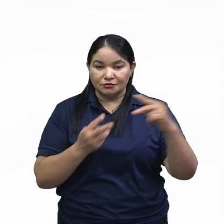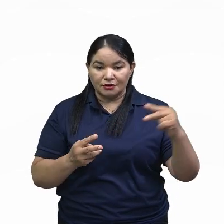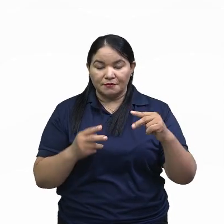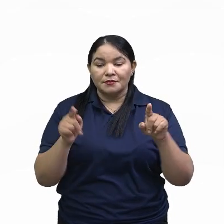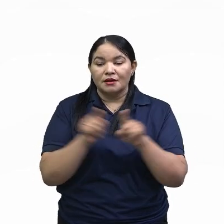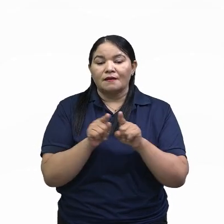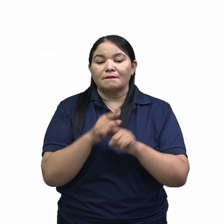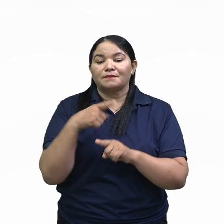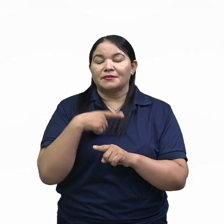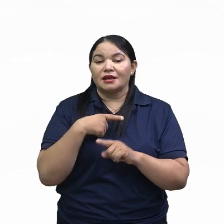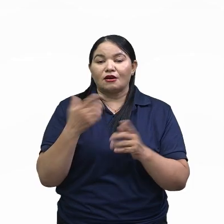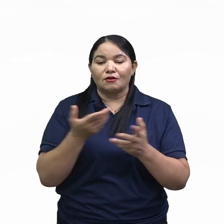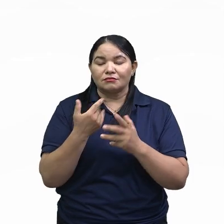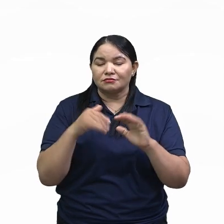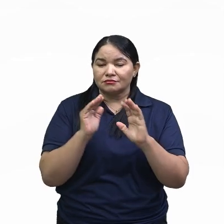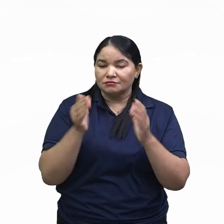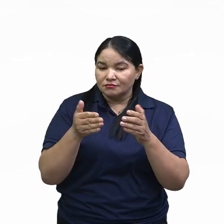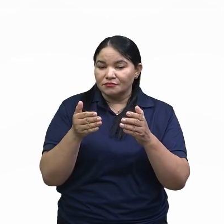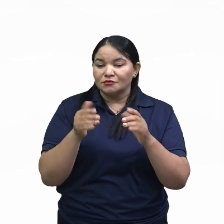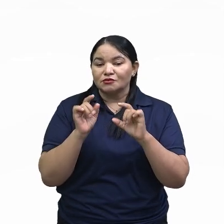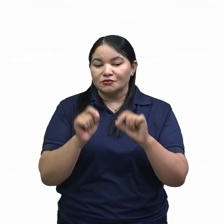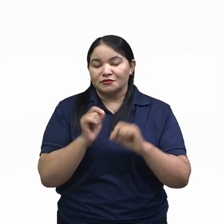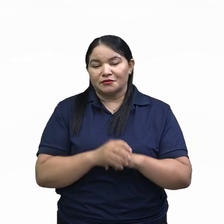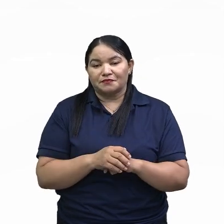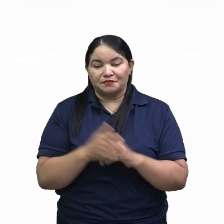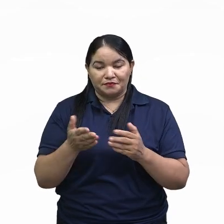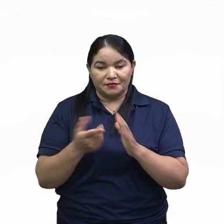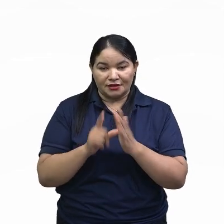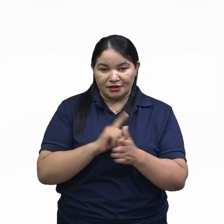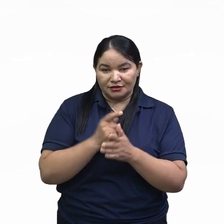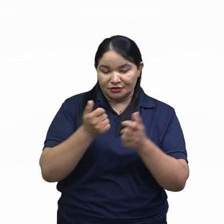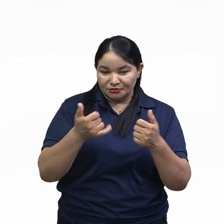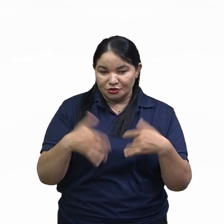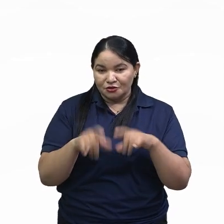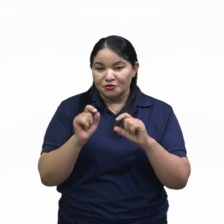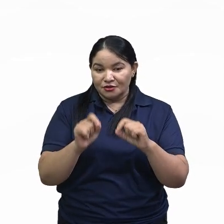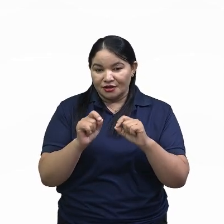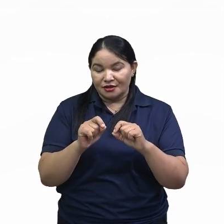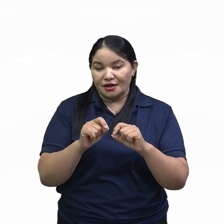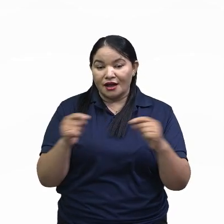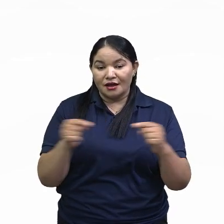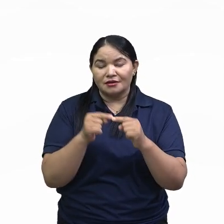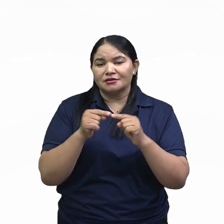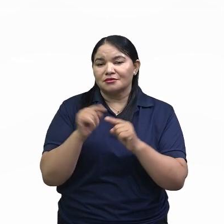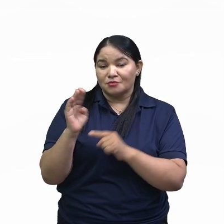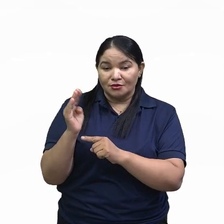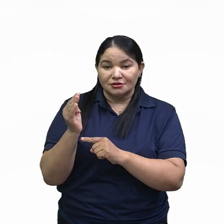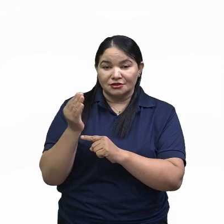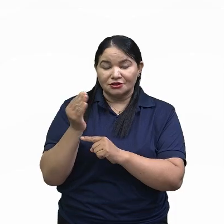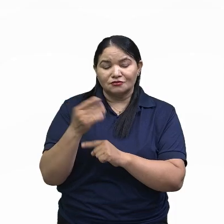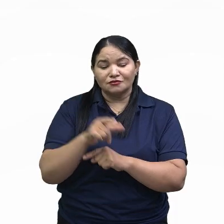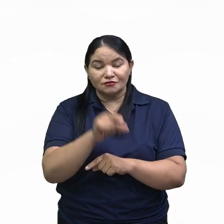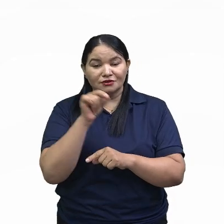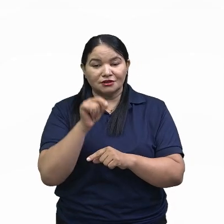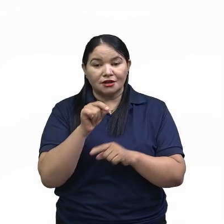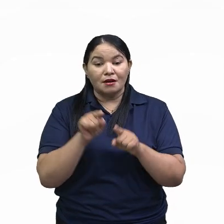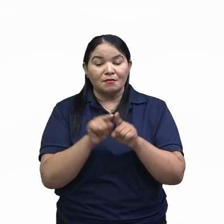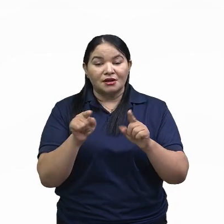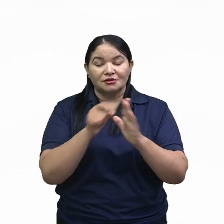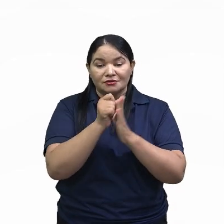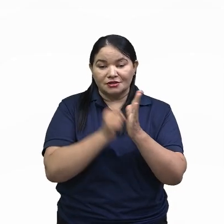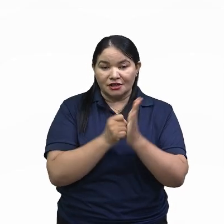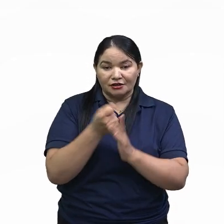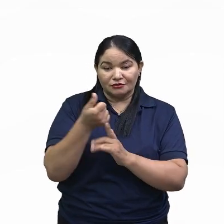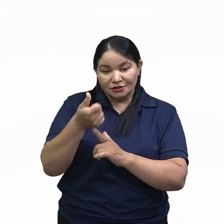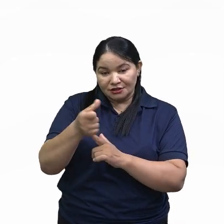salientar. Nós comentamos agora há pouco que esse termo ele vem da biologia, certo? Mas ali no século XIX ele vai ser